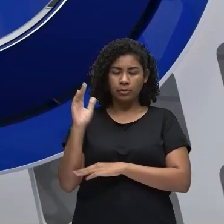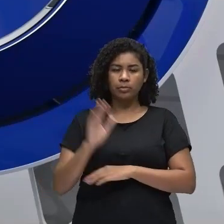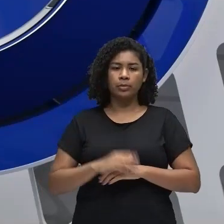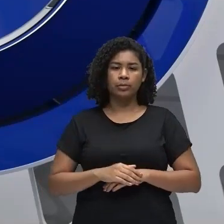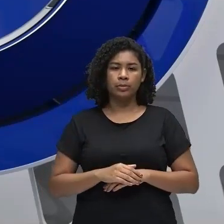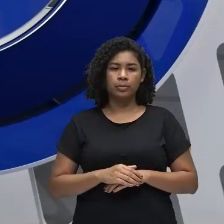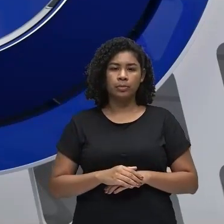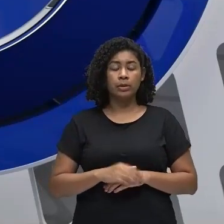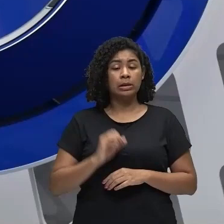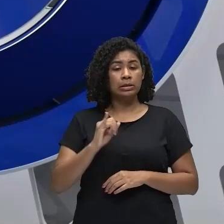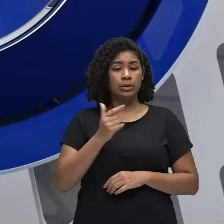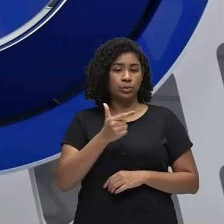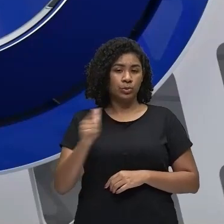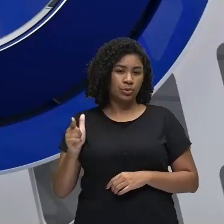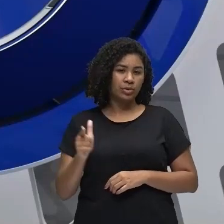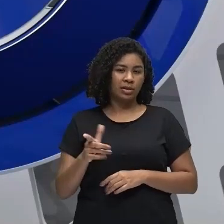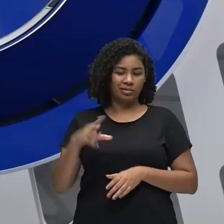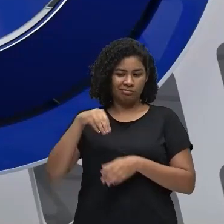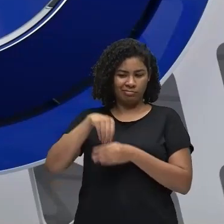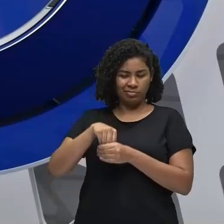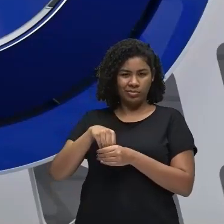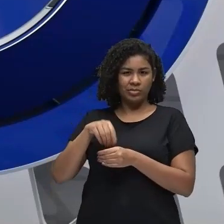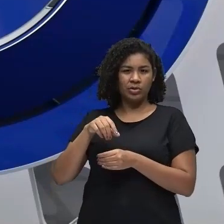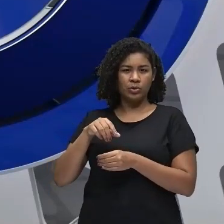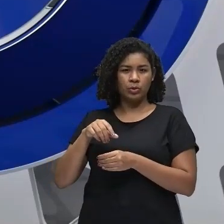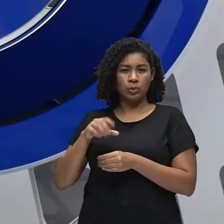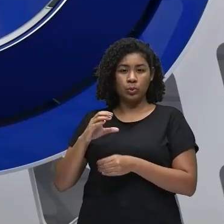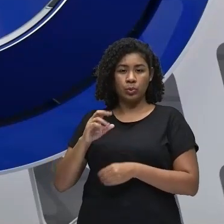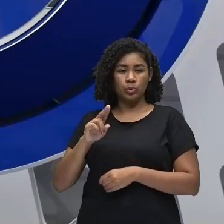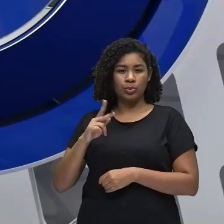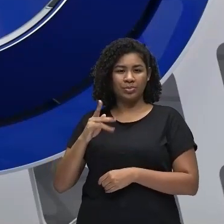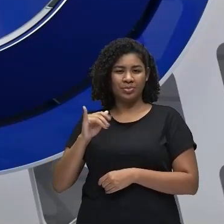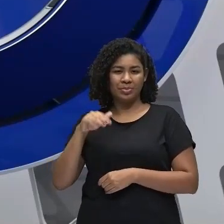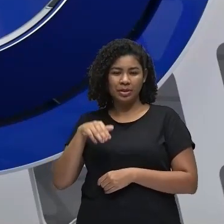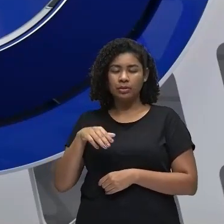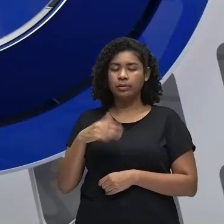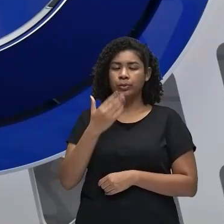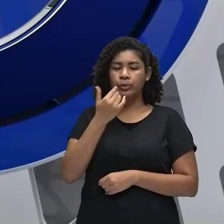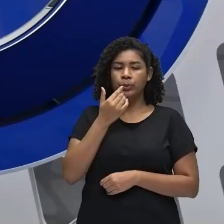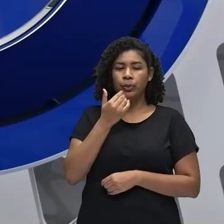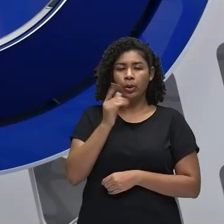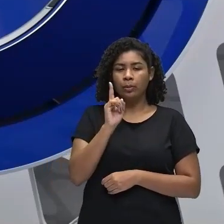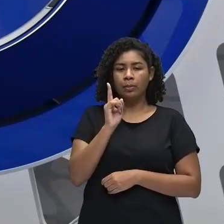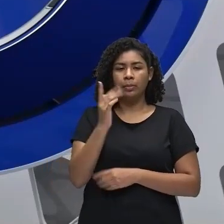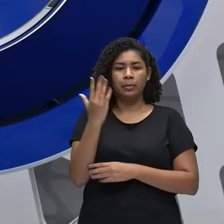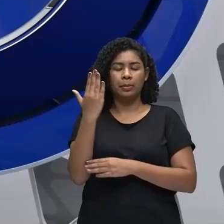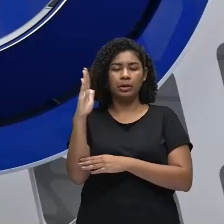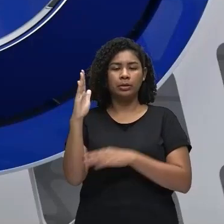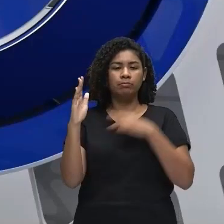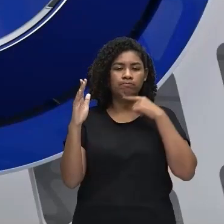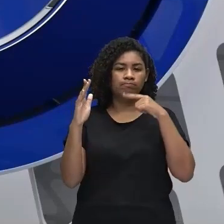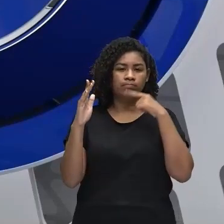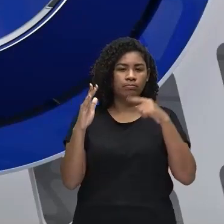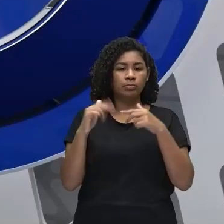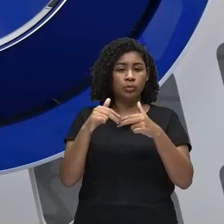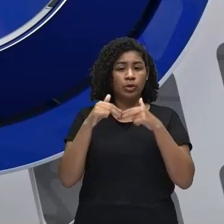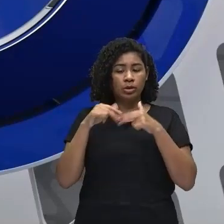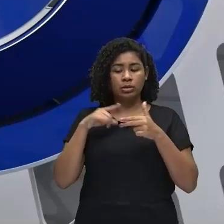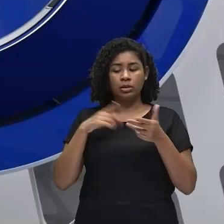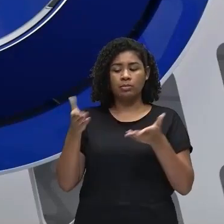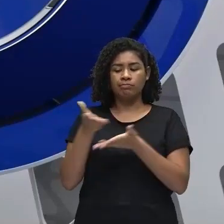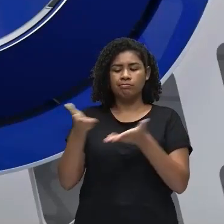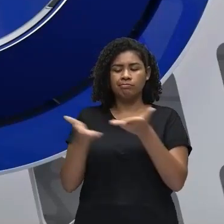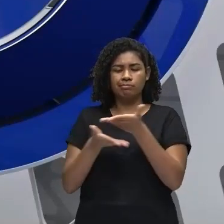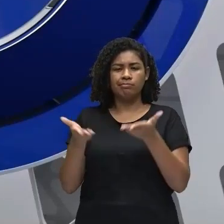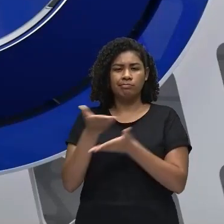tiver esse micro-organismo dentro do cupim, ele não vai conseguir comer a madeira. Então, essa relação aí desse micro-organismo com o